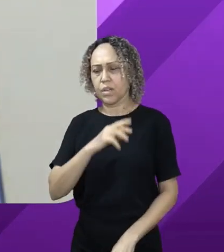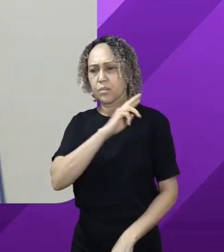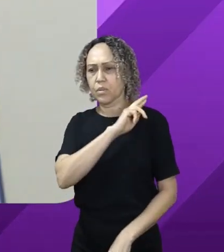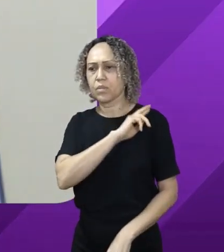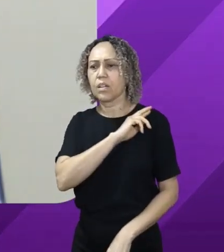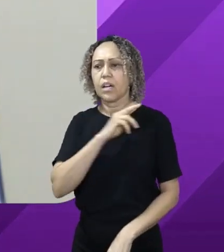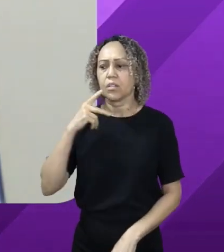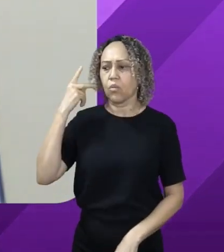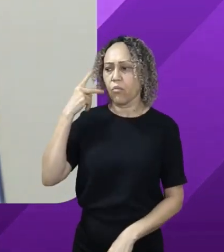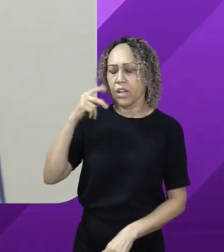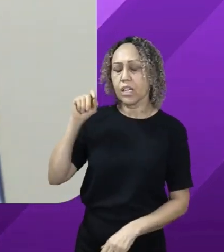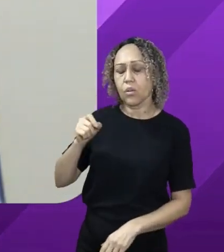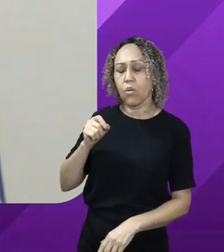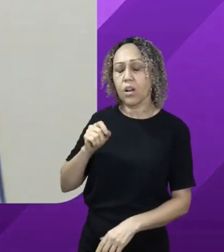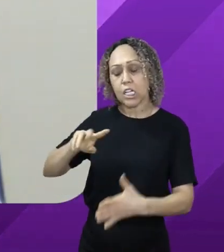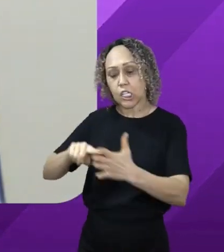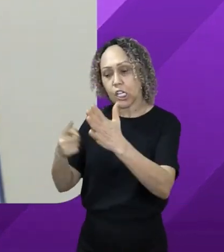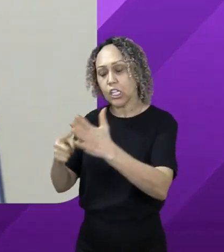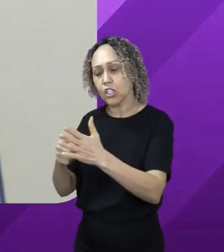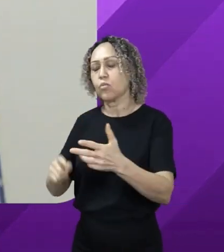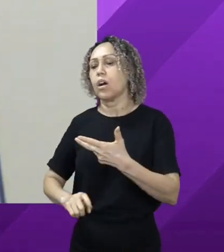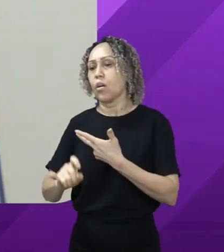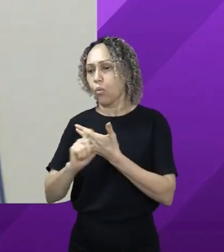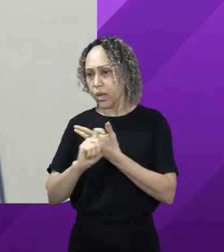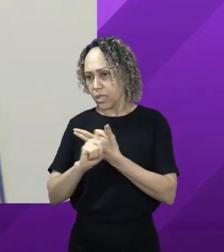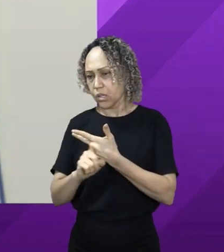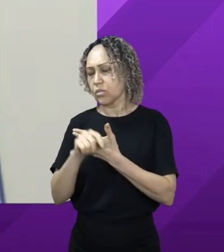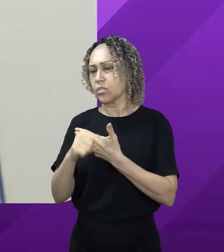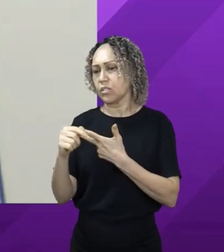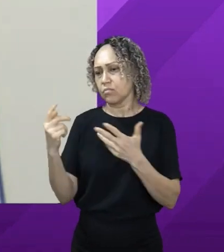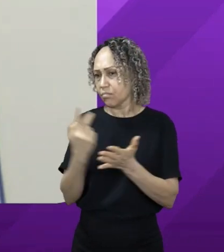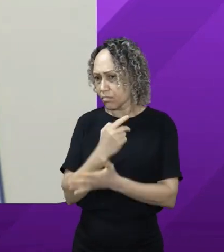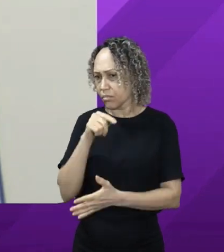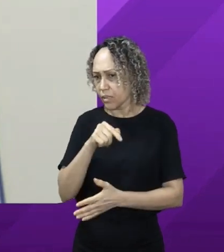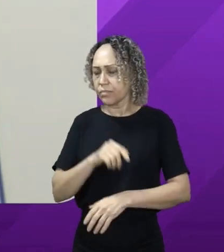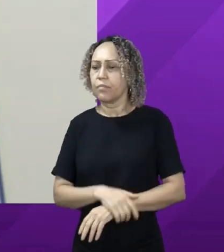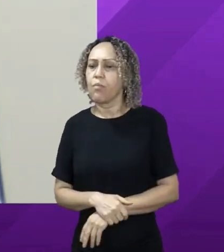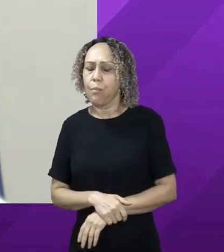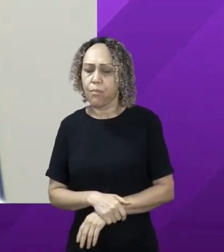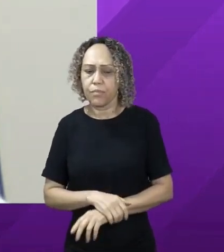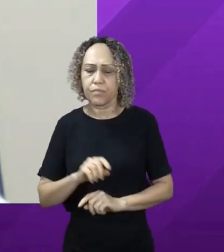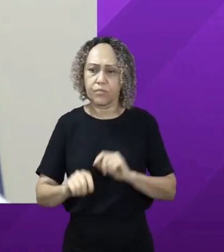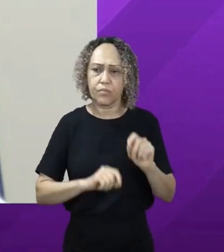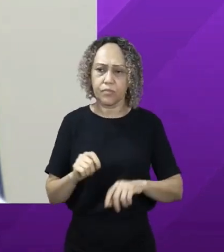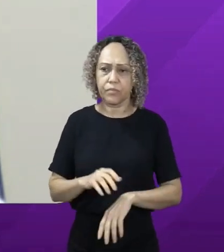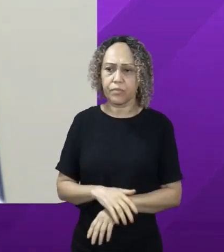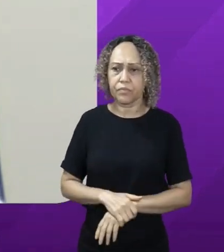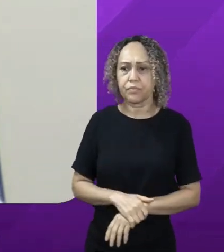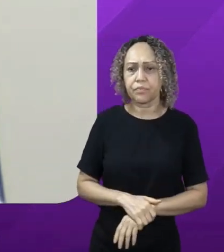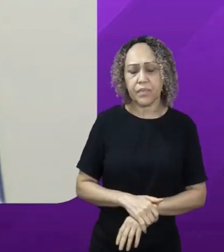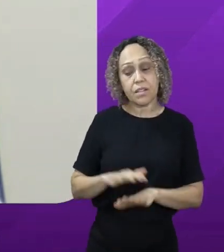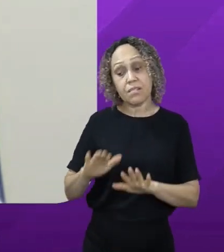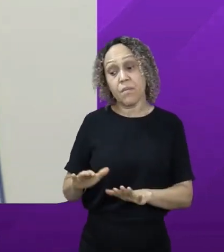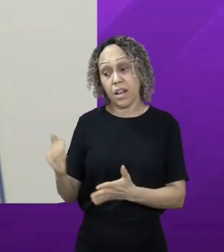uma violência quando blogs da cidade, setores da imprensa da cidade, usou isso para desconstruir a